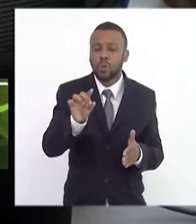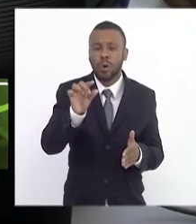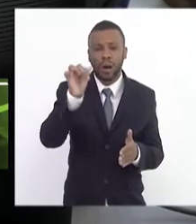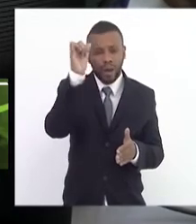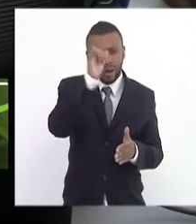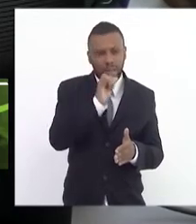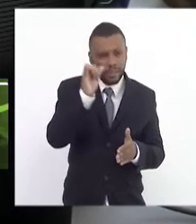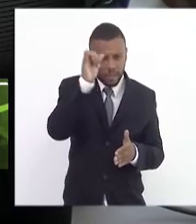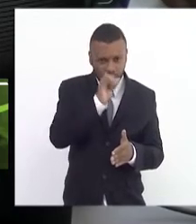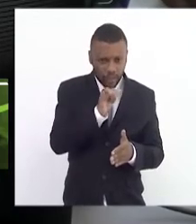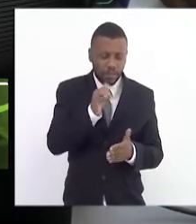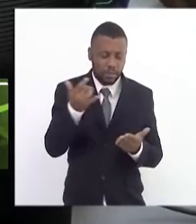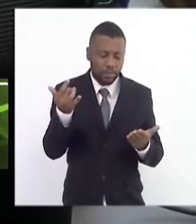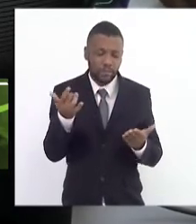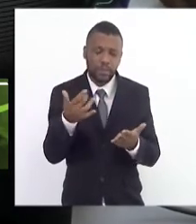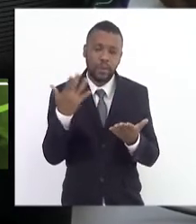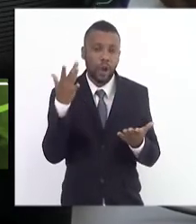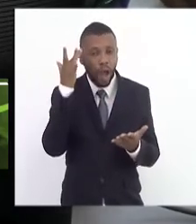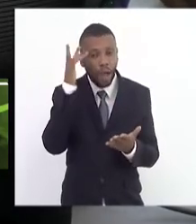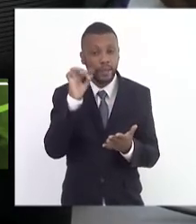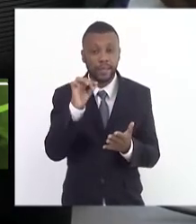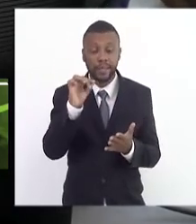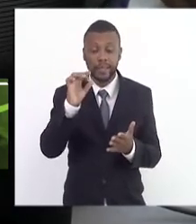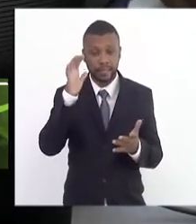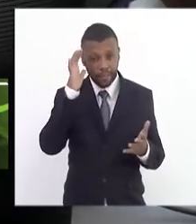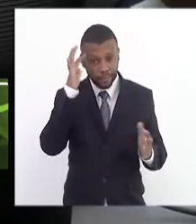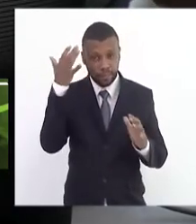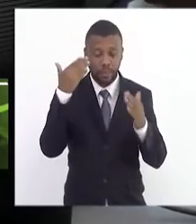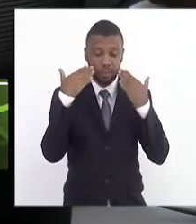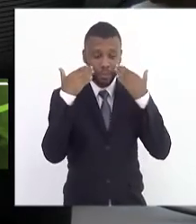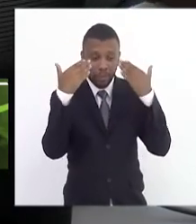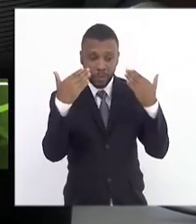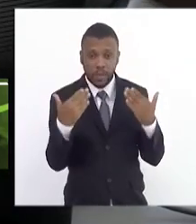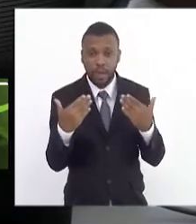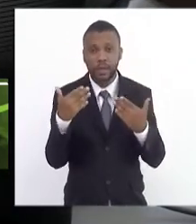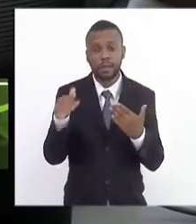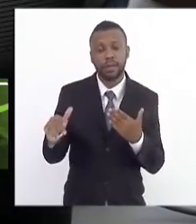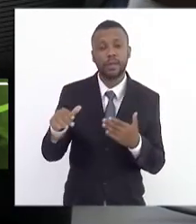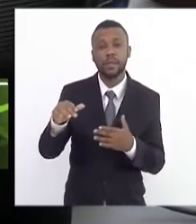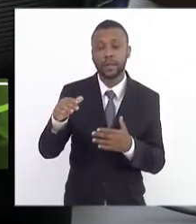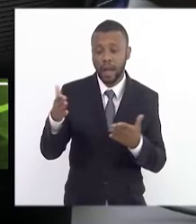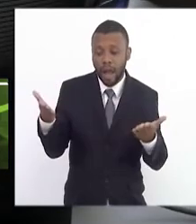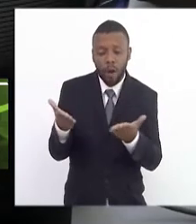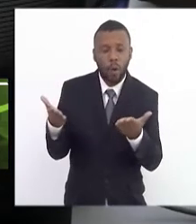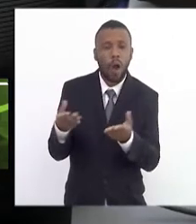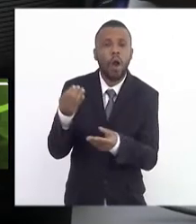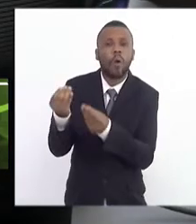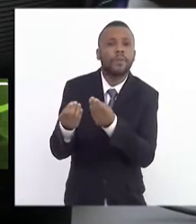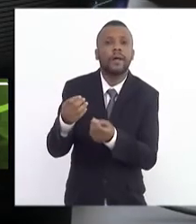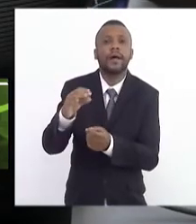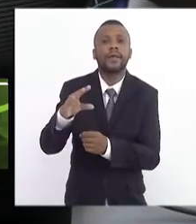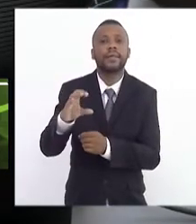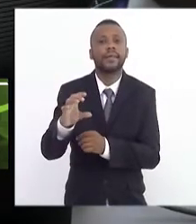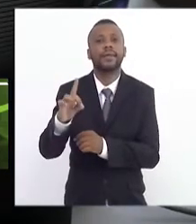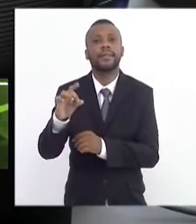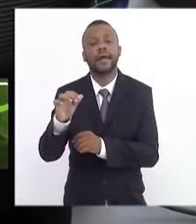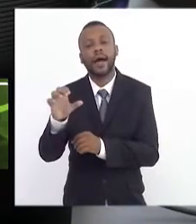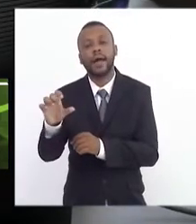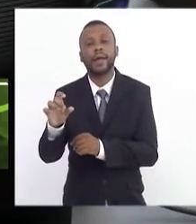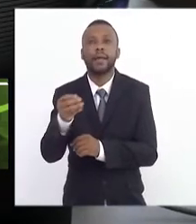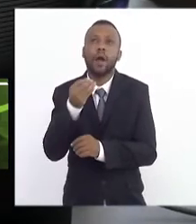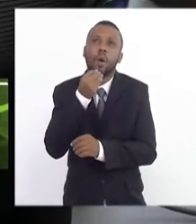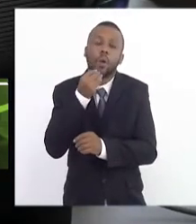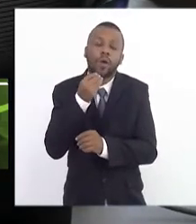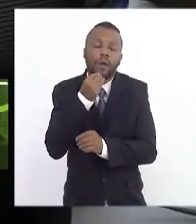a realidade vai mostrar que, para essa SEDAI como está agora, possivelmente serão